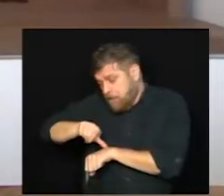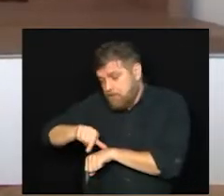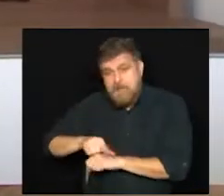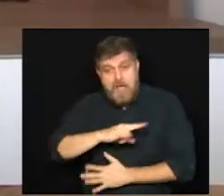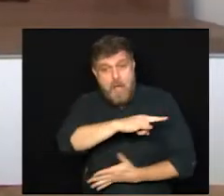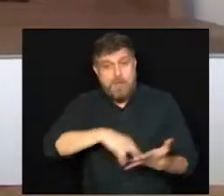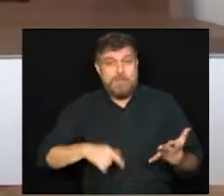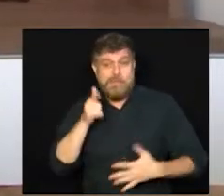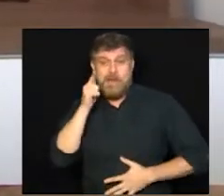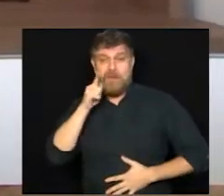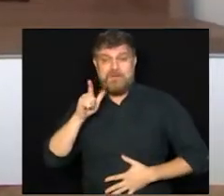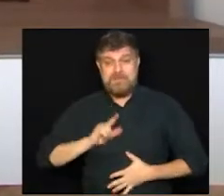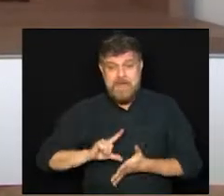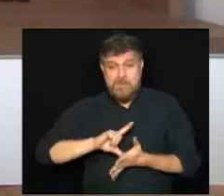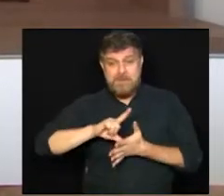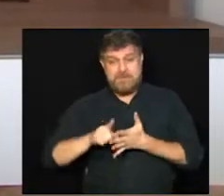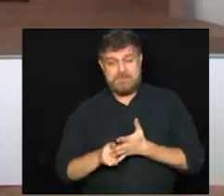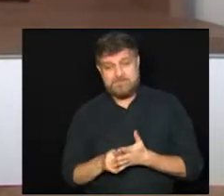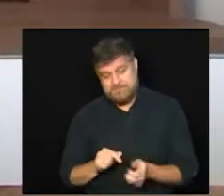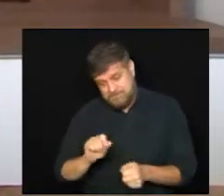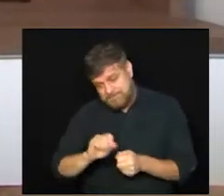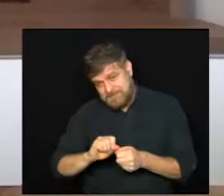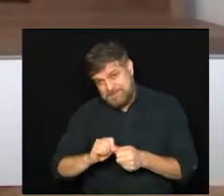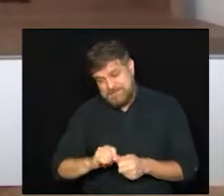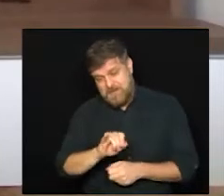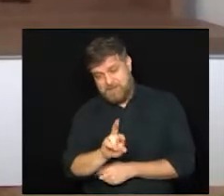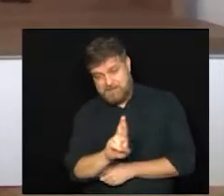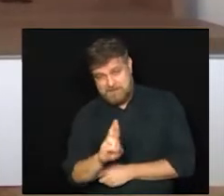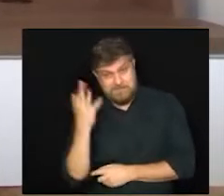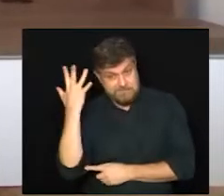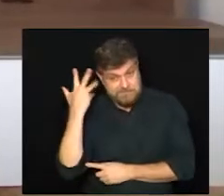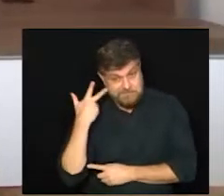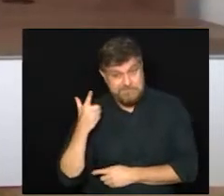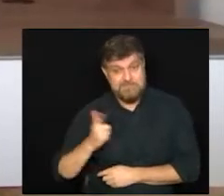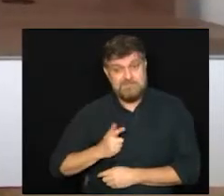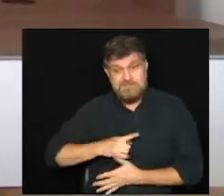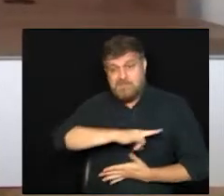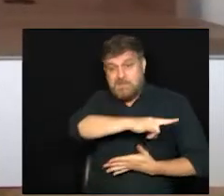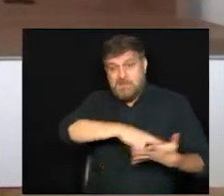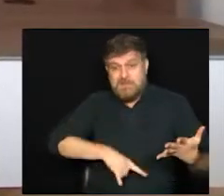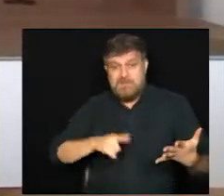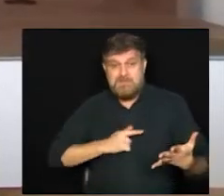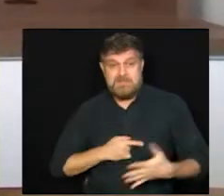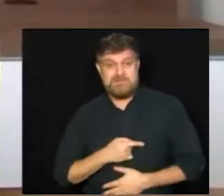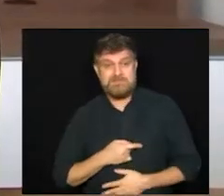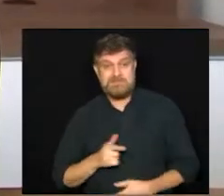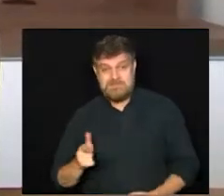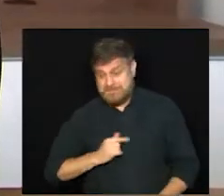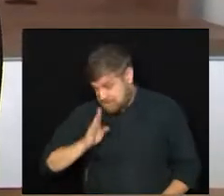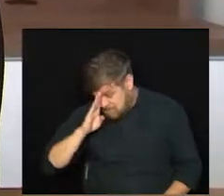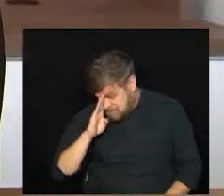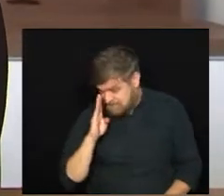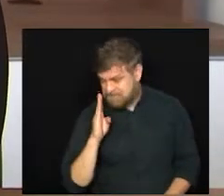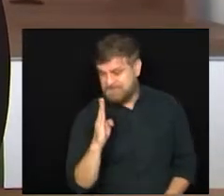documentação necessária para declarar. E exatamente um documento que é do rendimento tributável,